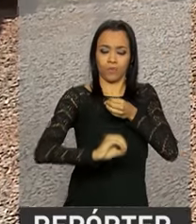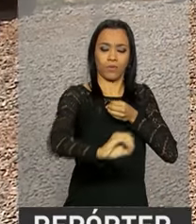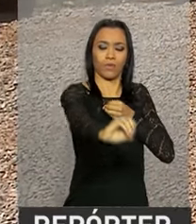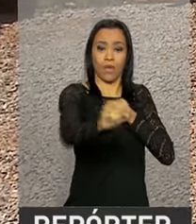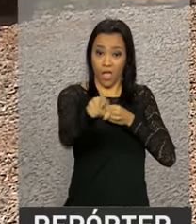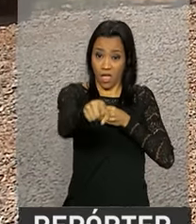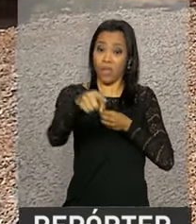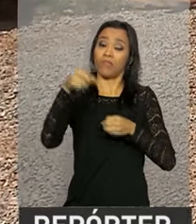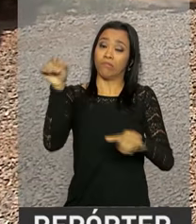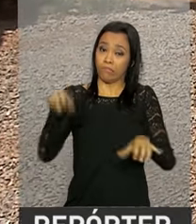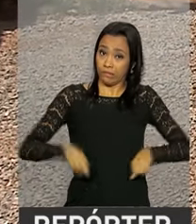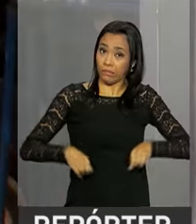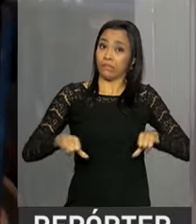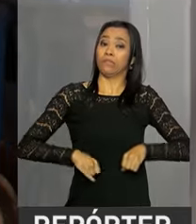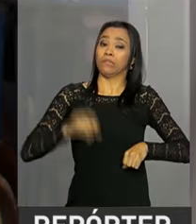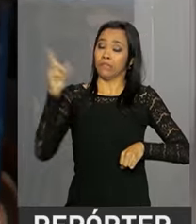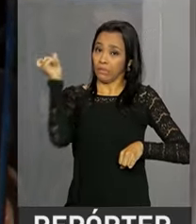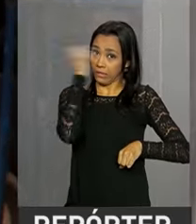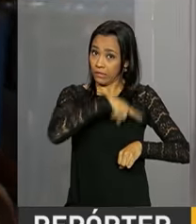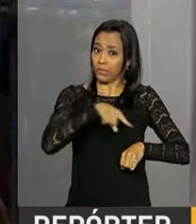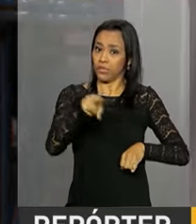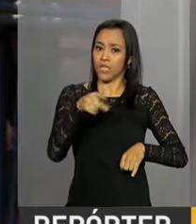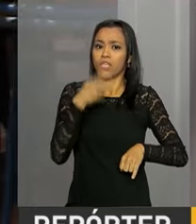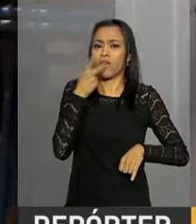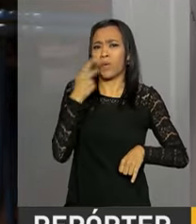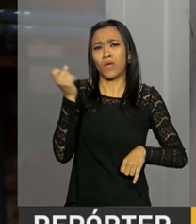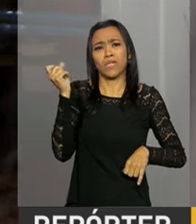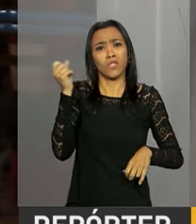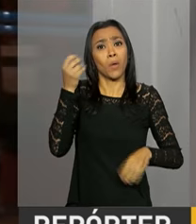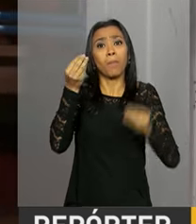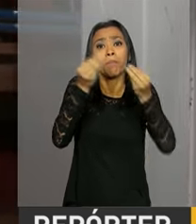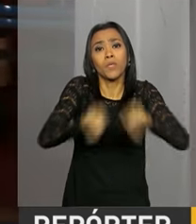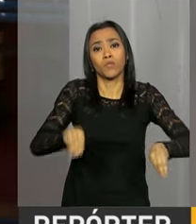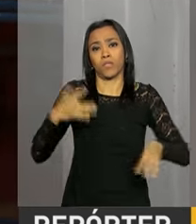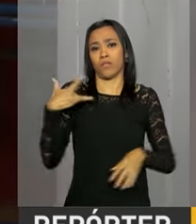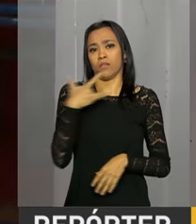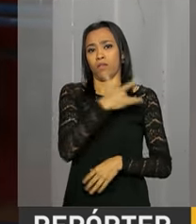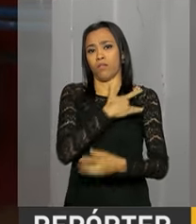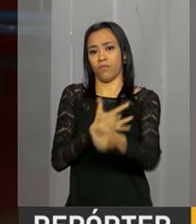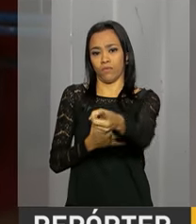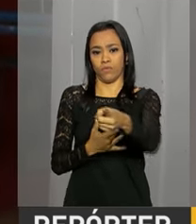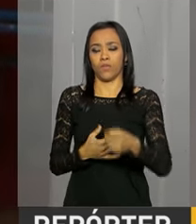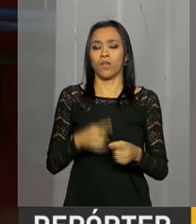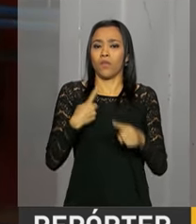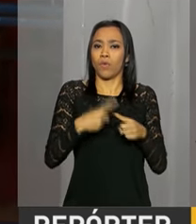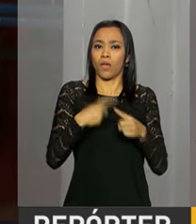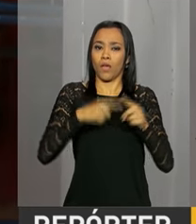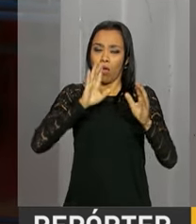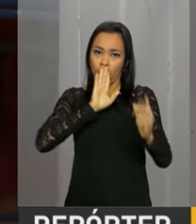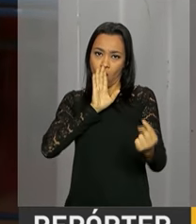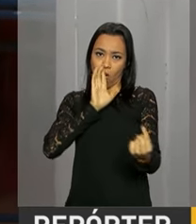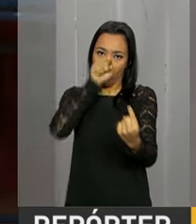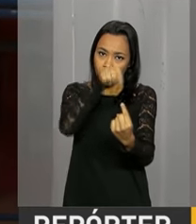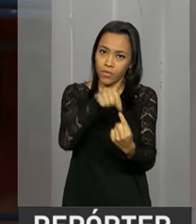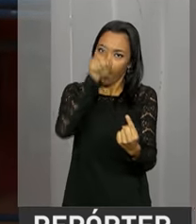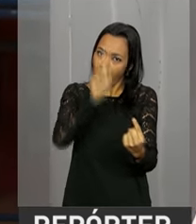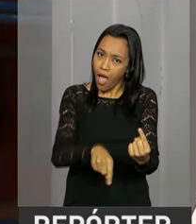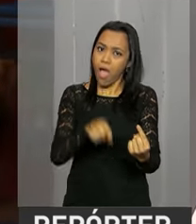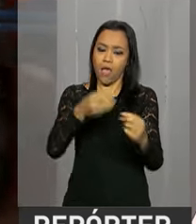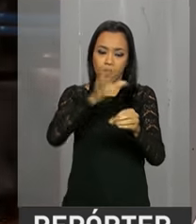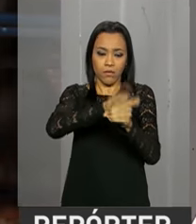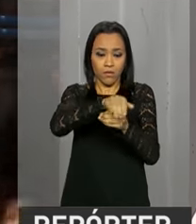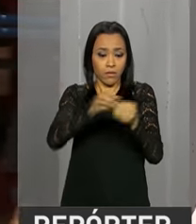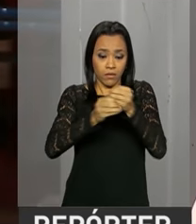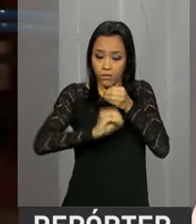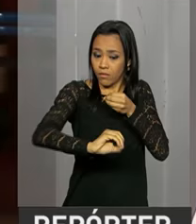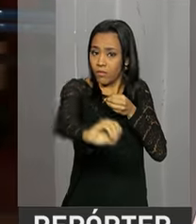convive e conhece bem só prejudica a saúde né porque a meta principal da da casa da gente é saneamento Bas